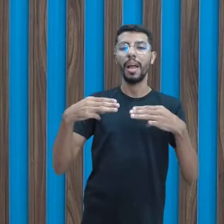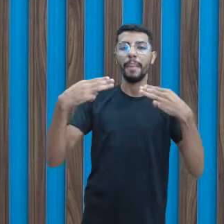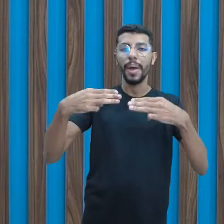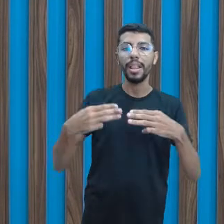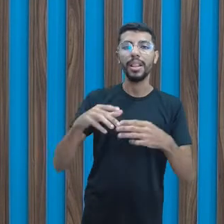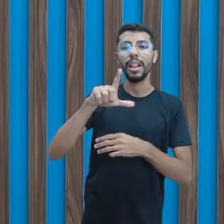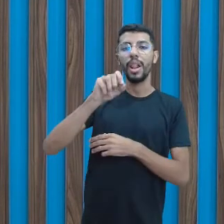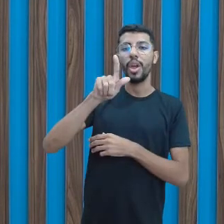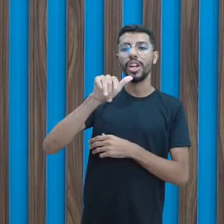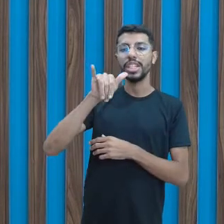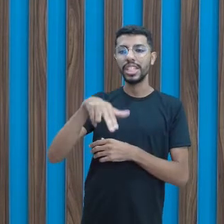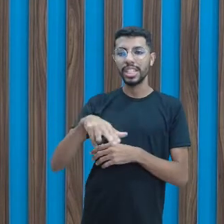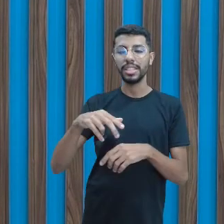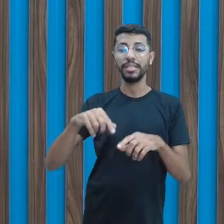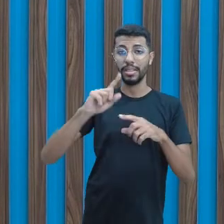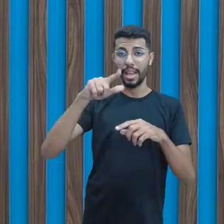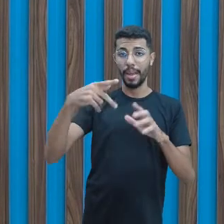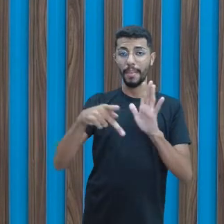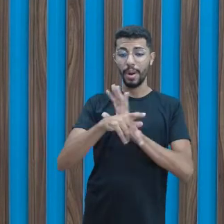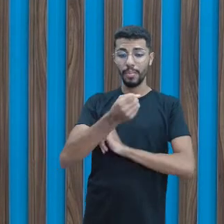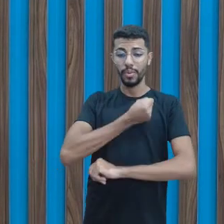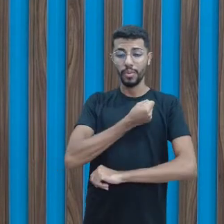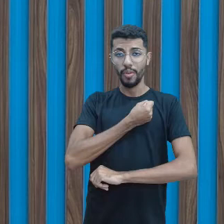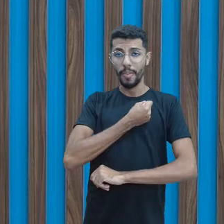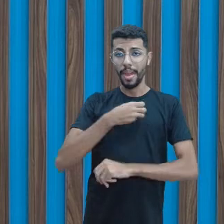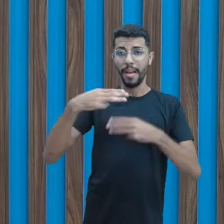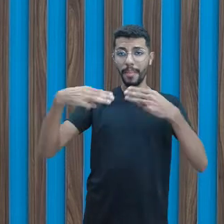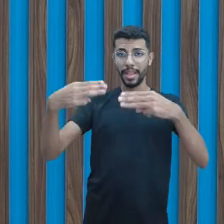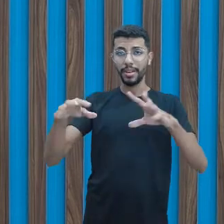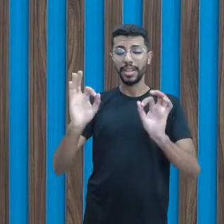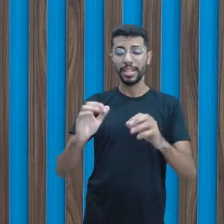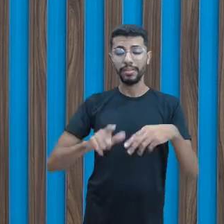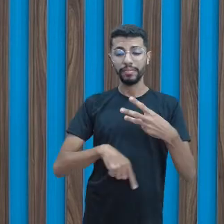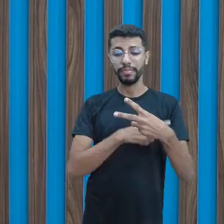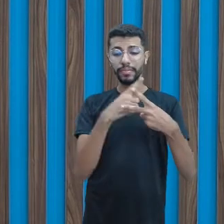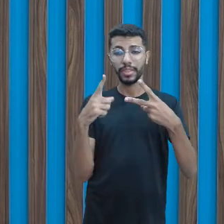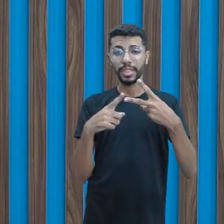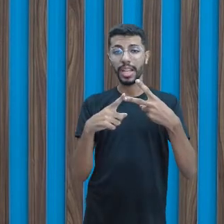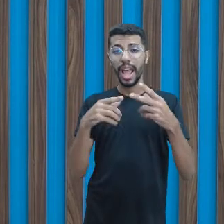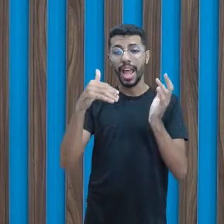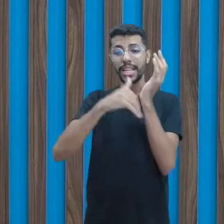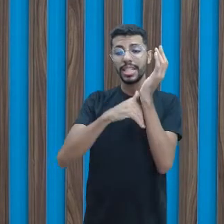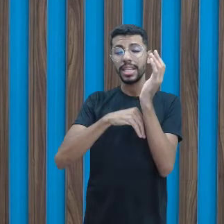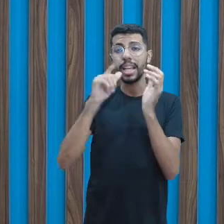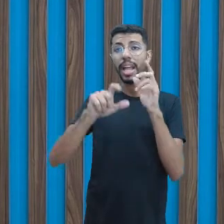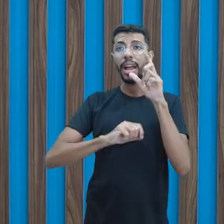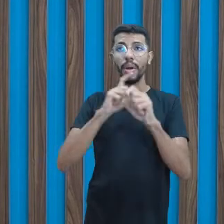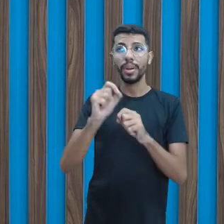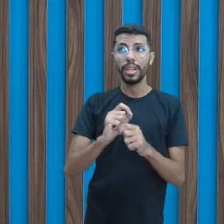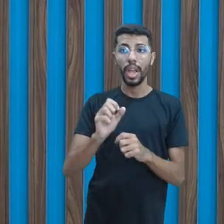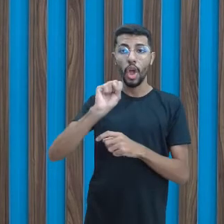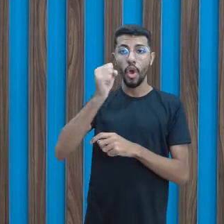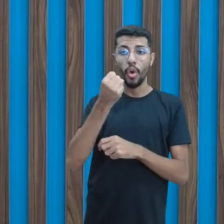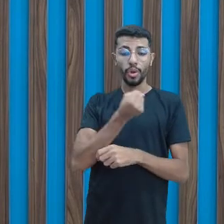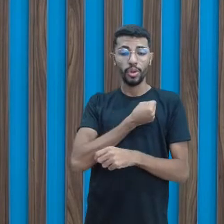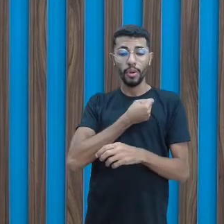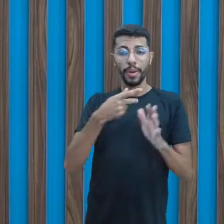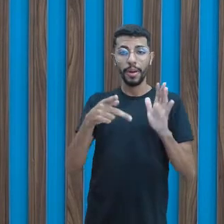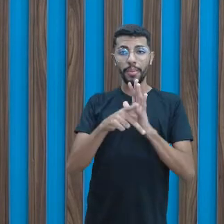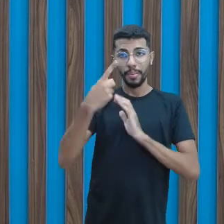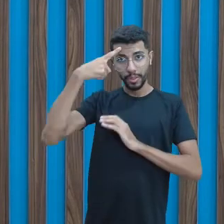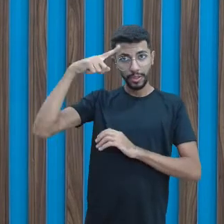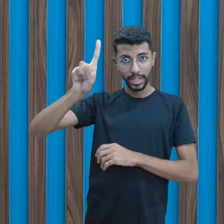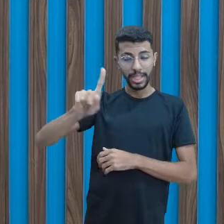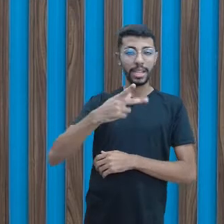bom? O login é a tua matrícula e a senha são os 8 dígitos do dia do teu nascimento. 2 dígitos para